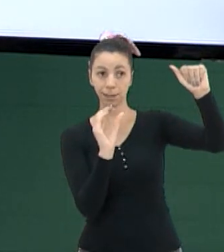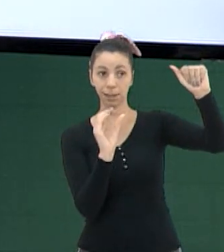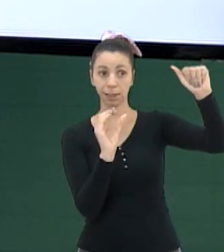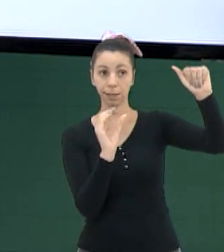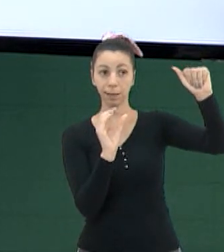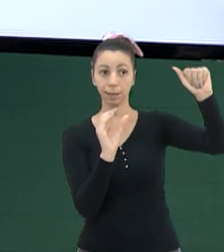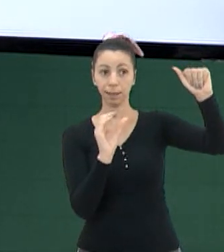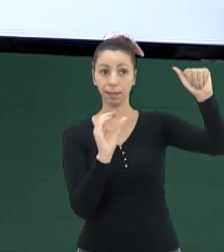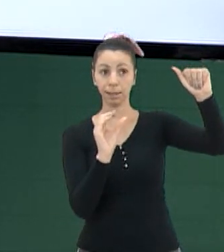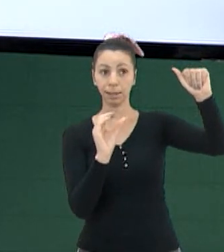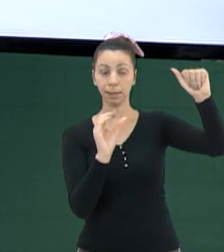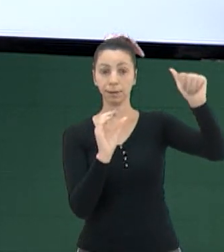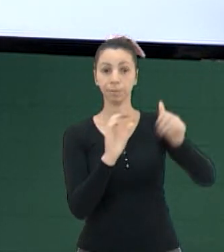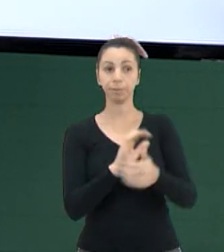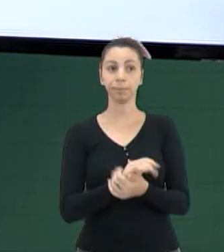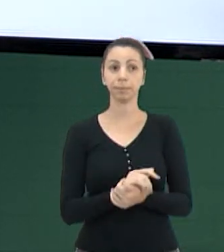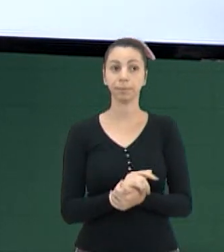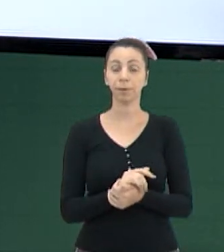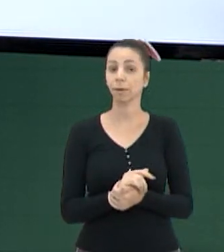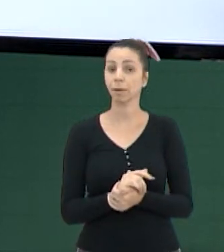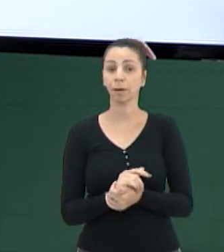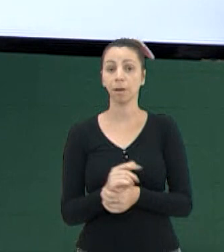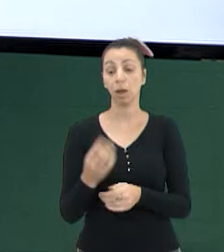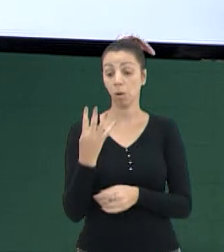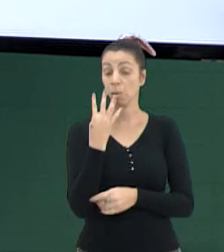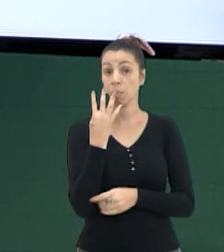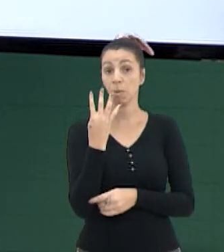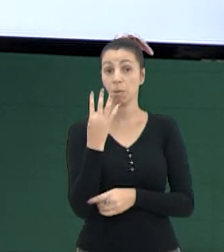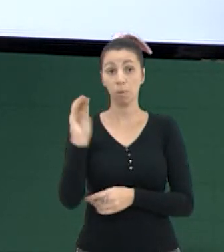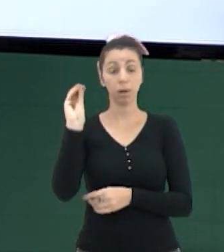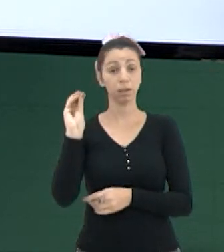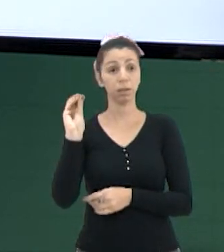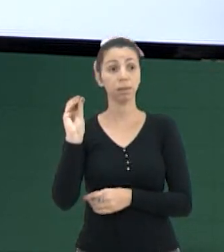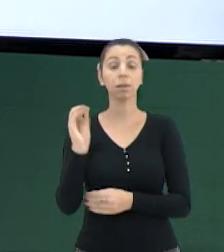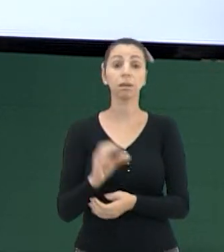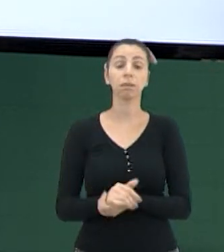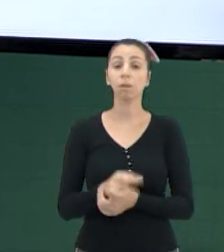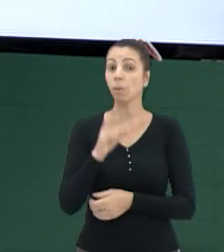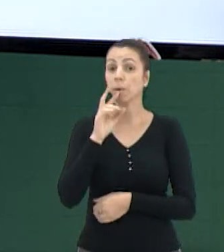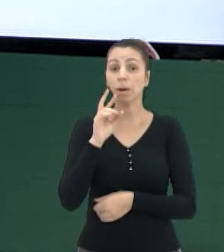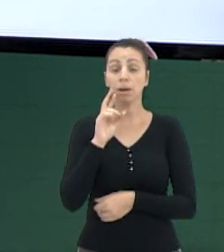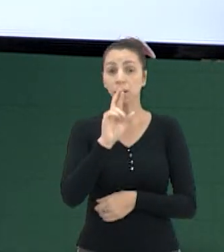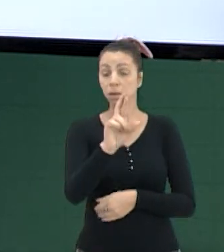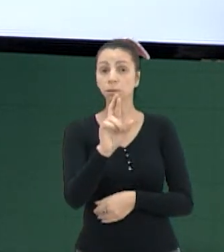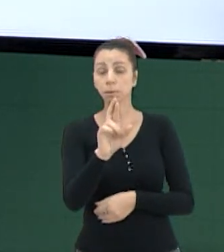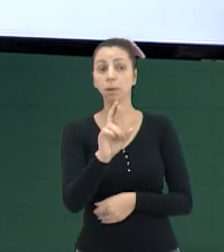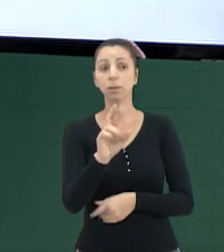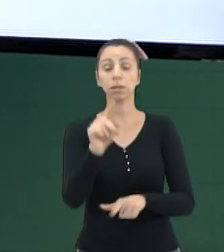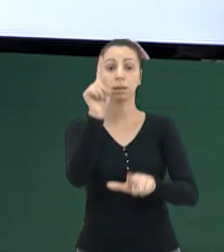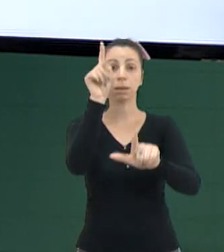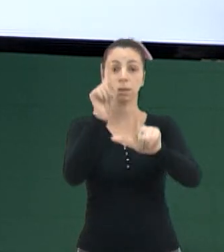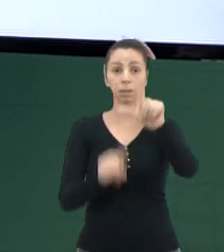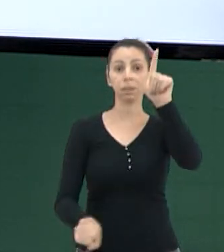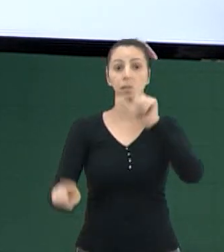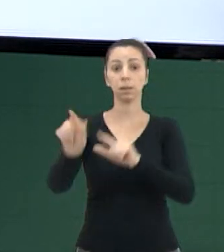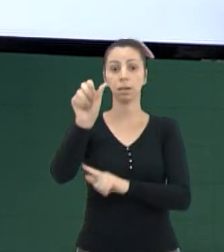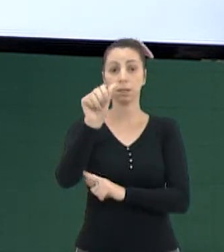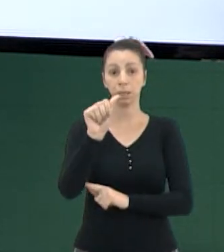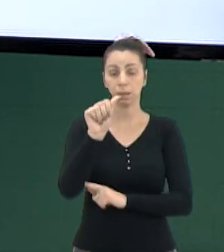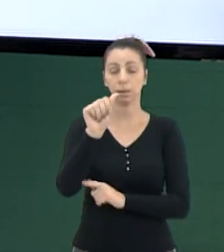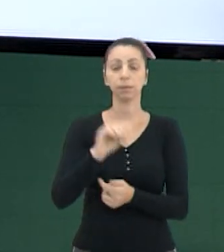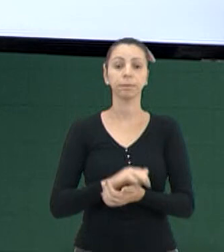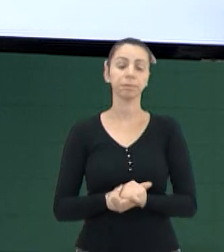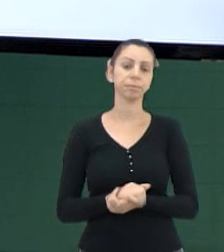ACD, vai ser igual a 40. Então, a resposta do meu exercício vai ser letra A. Veja,